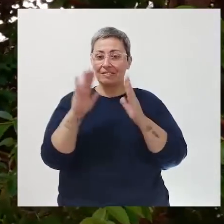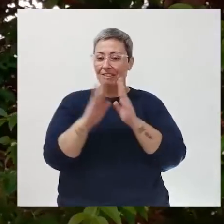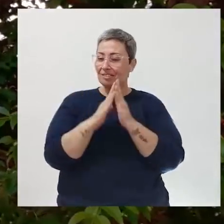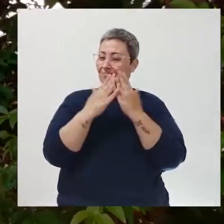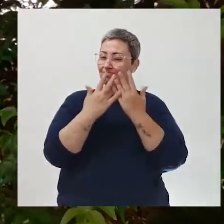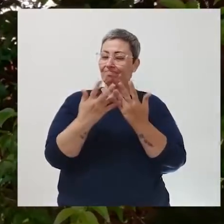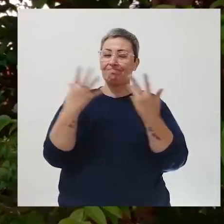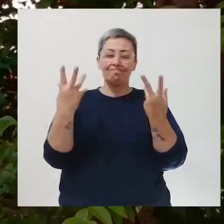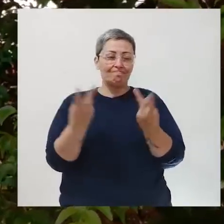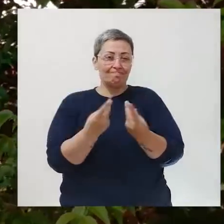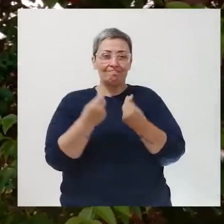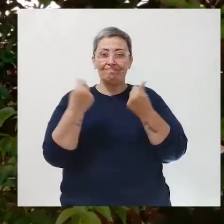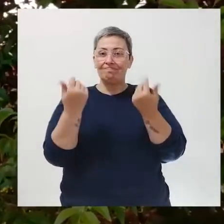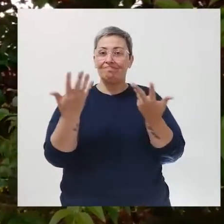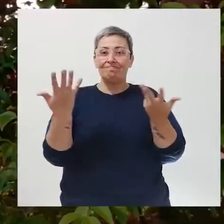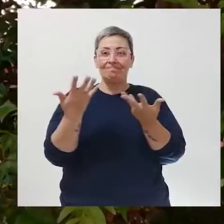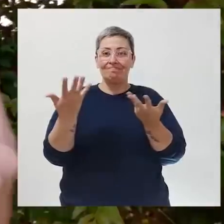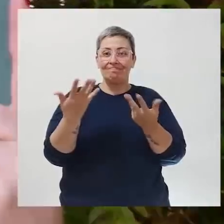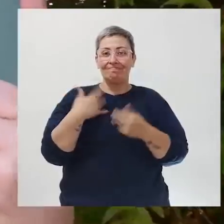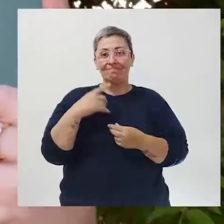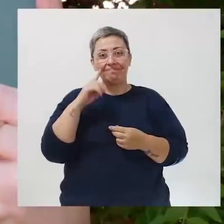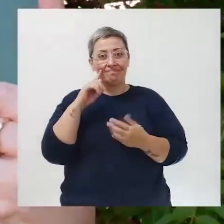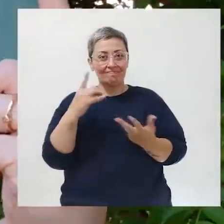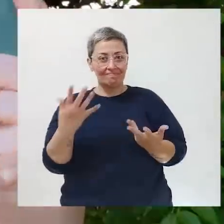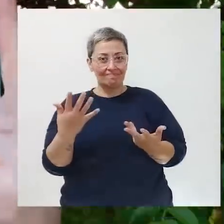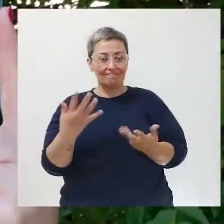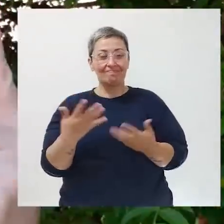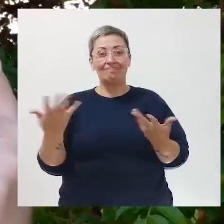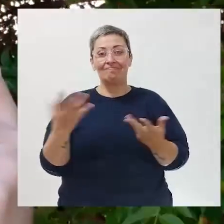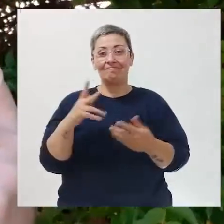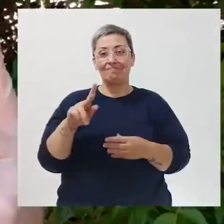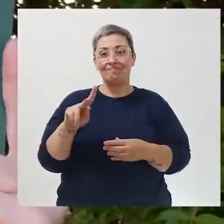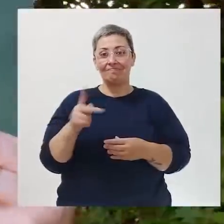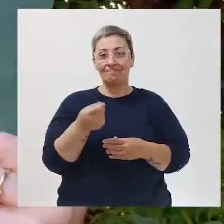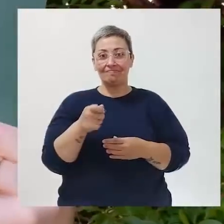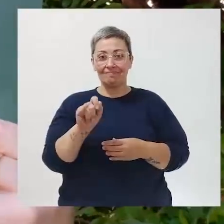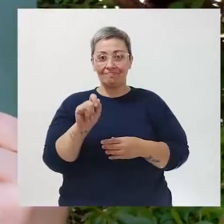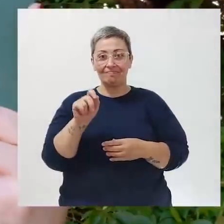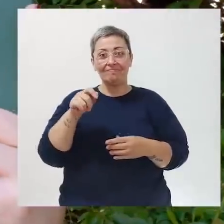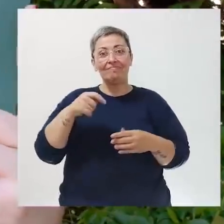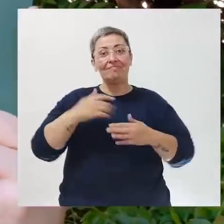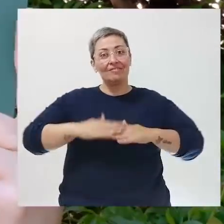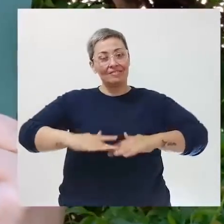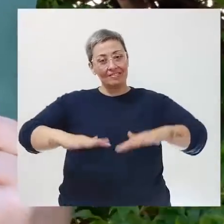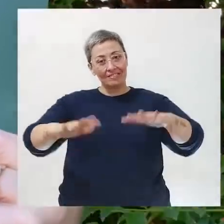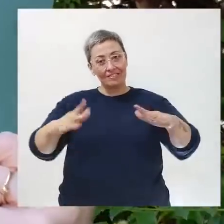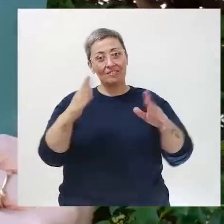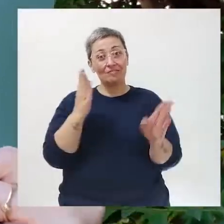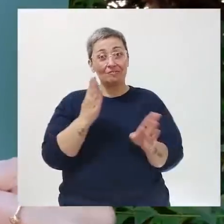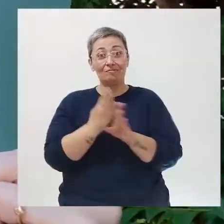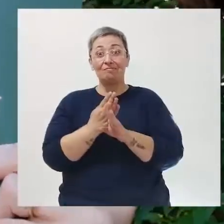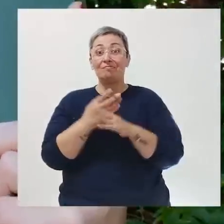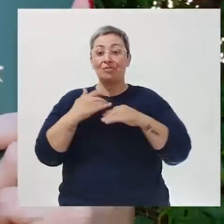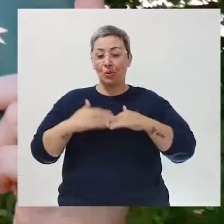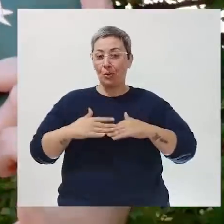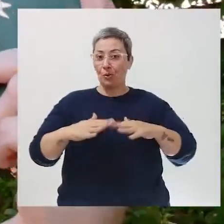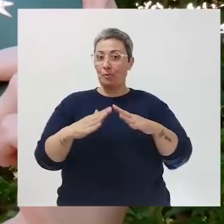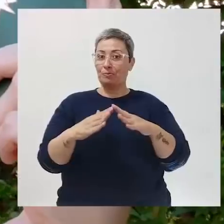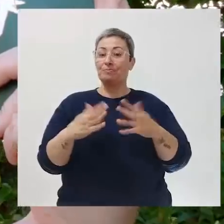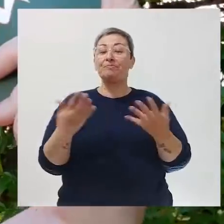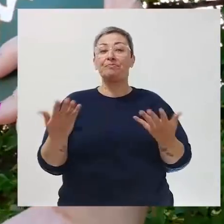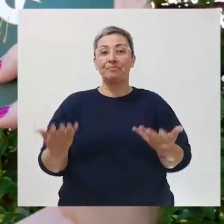tão saboroso para o nosso dia de hoje. Hai Quintal. Haikais descobertos no